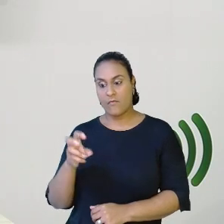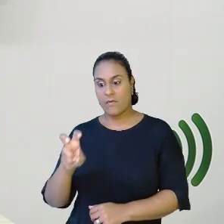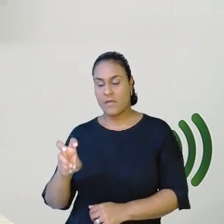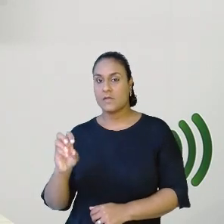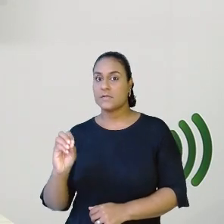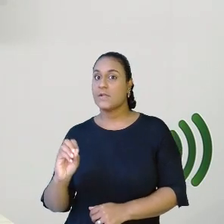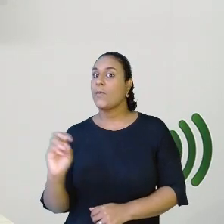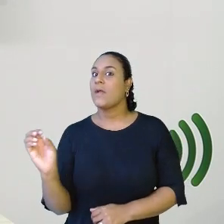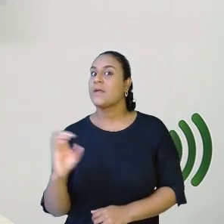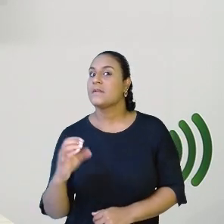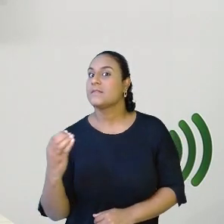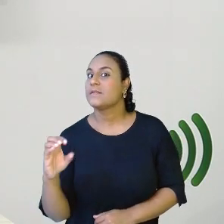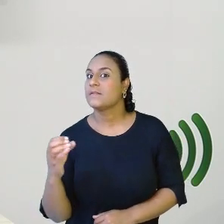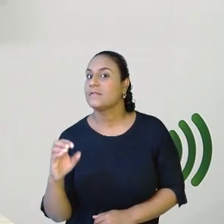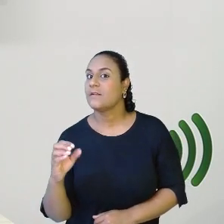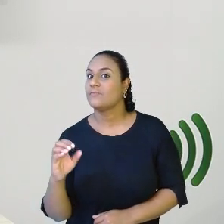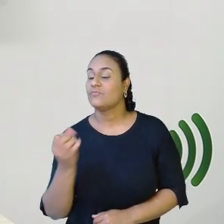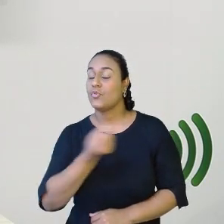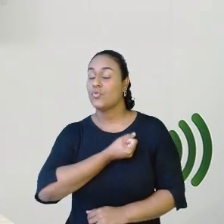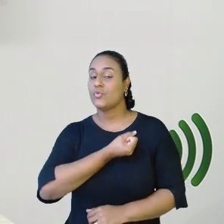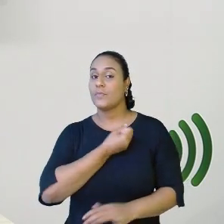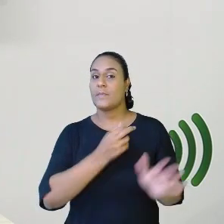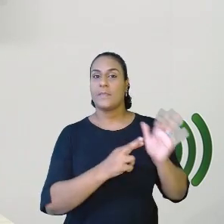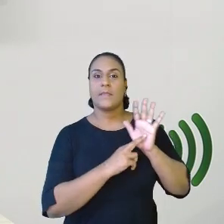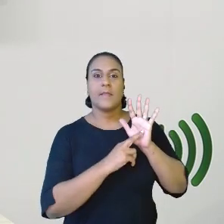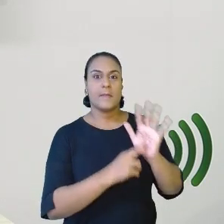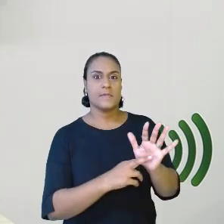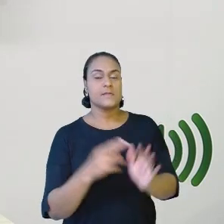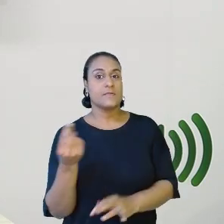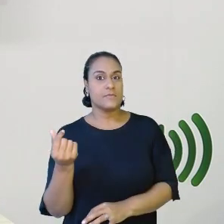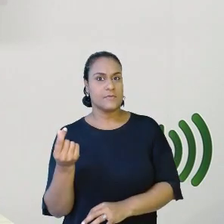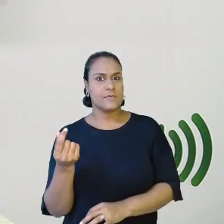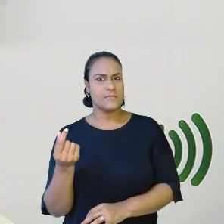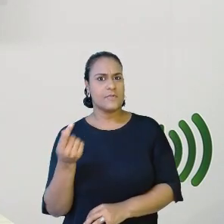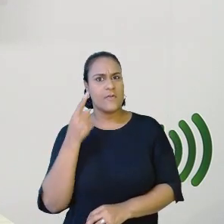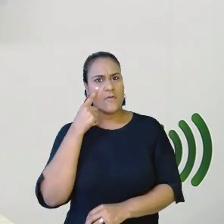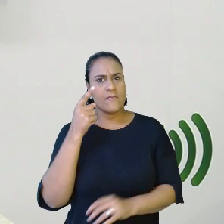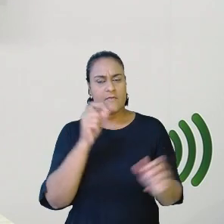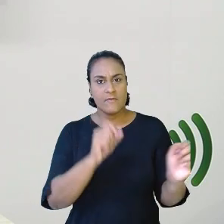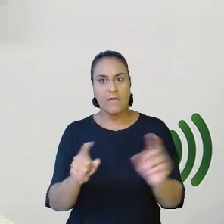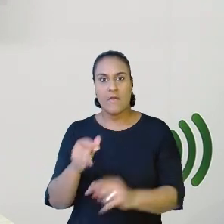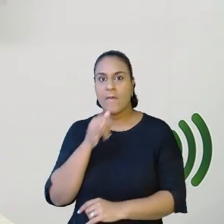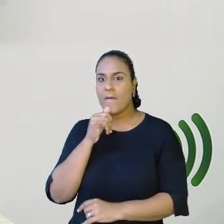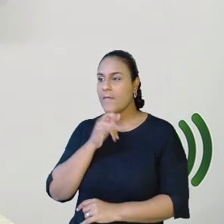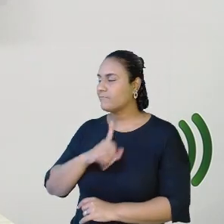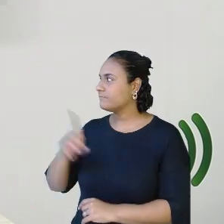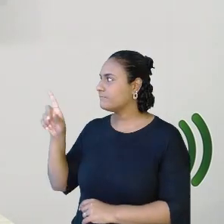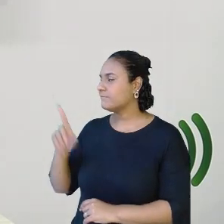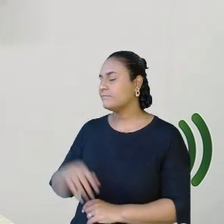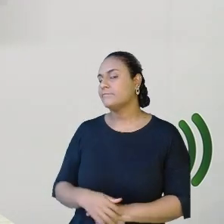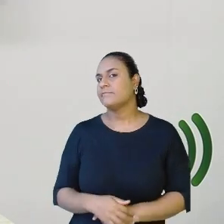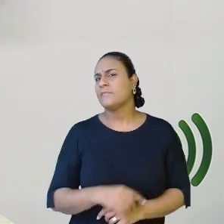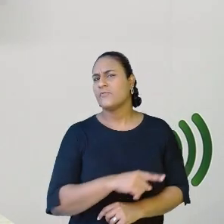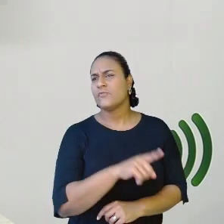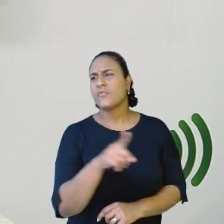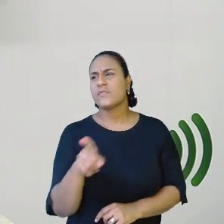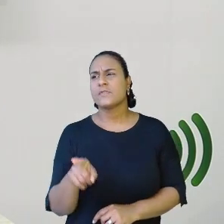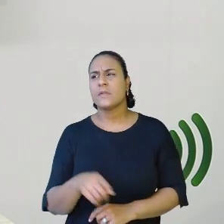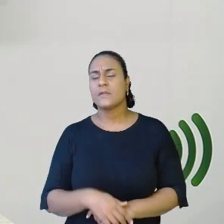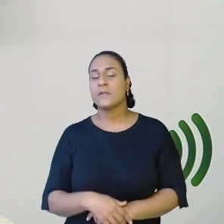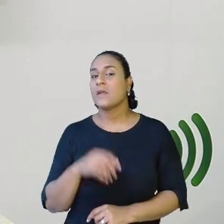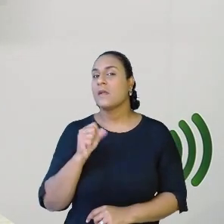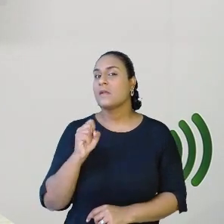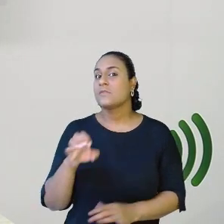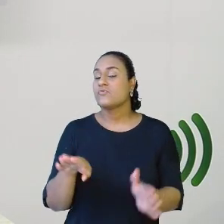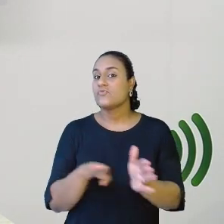decimais estão na representação do dinheiro. Vamos ver um próximo exemplo. Vocês aí, se